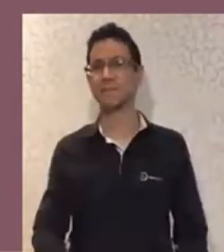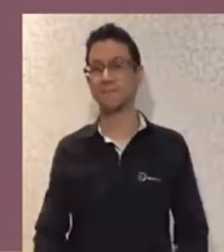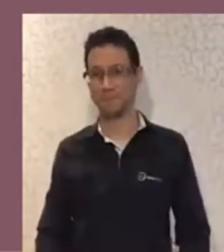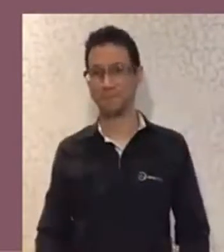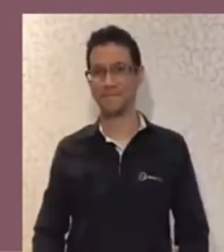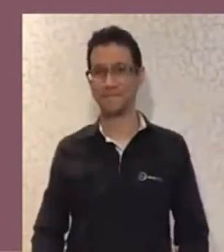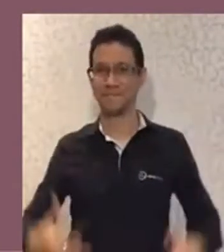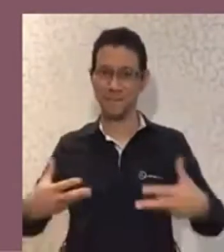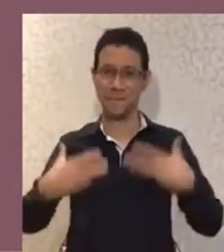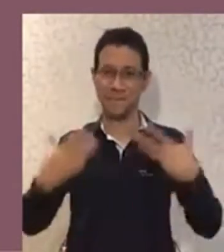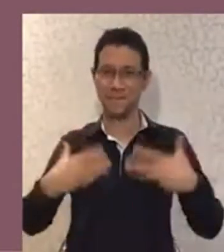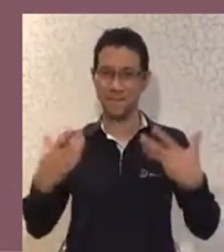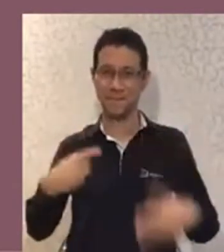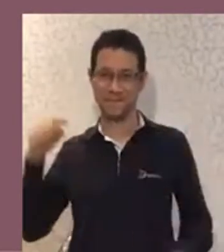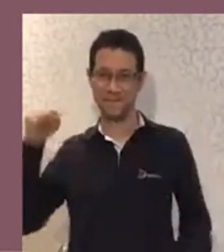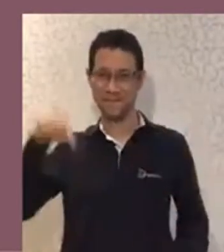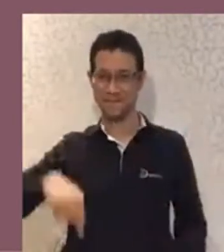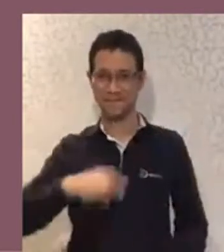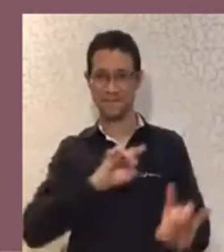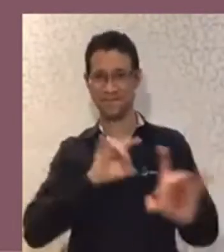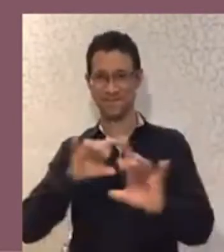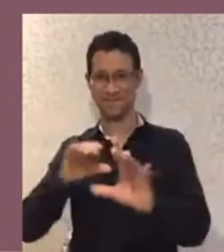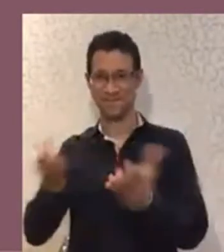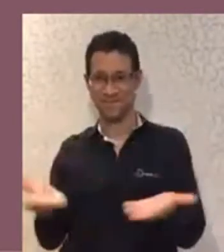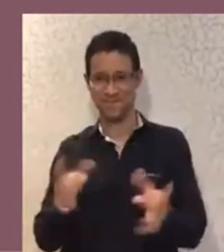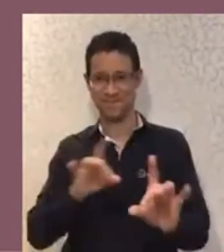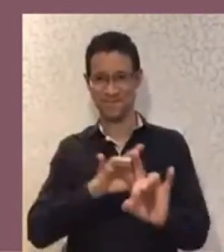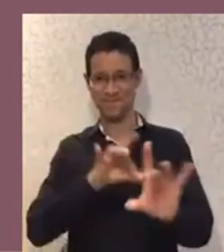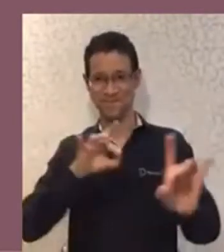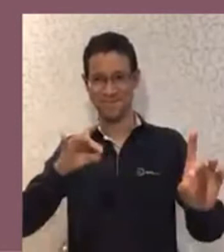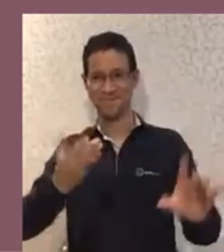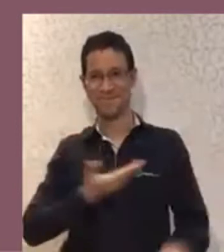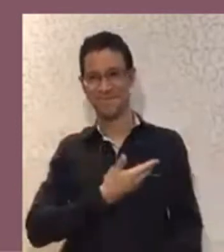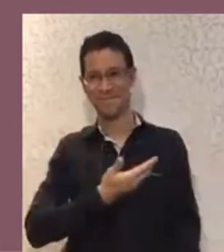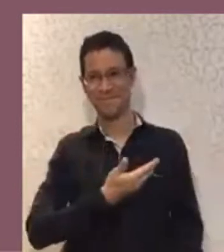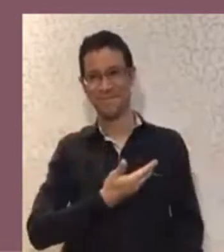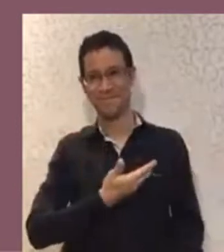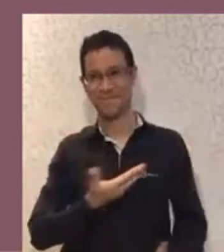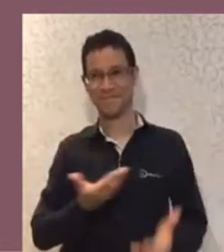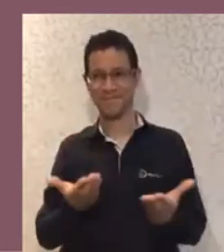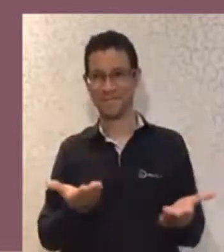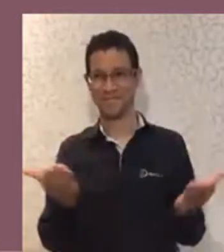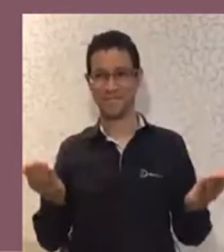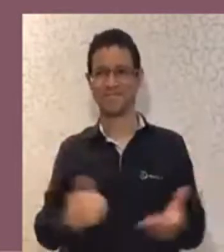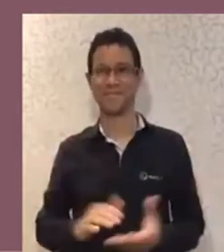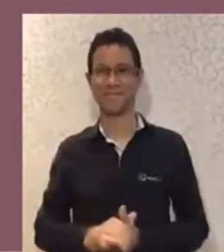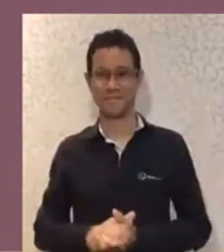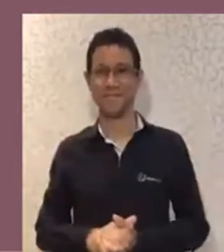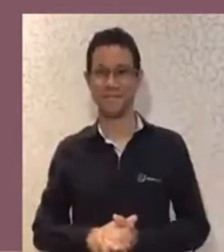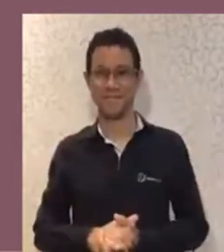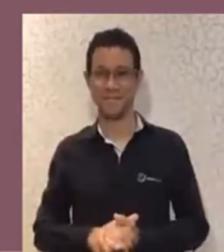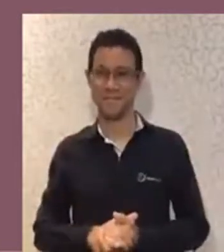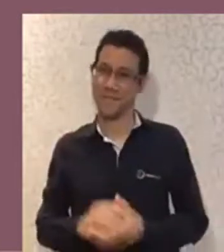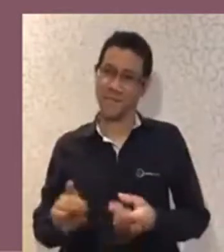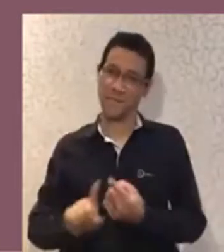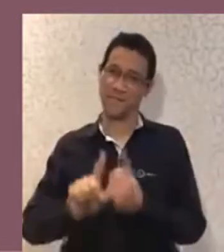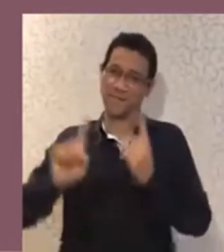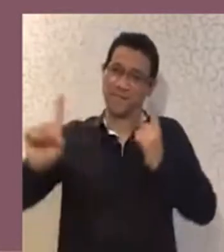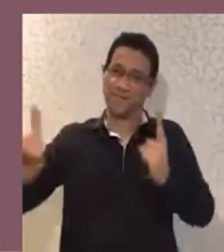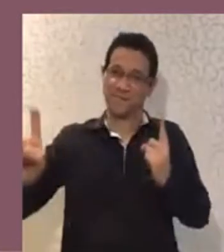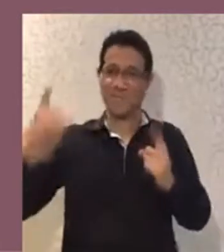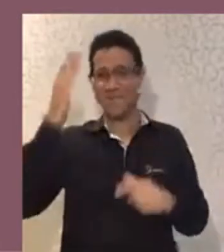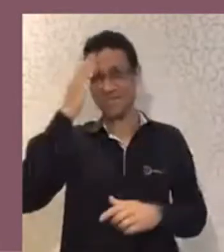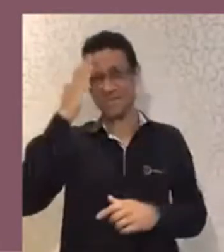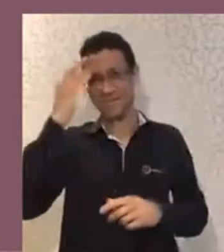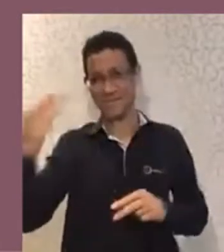de estar com as colegas aqui, ainda que de longe, né, a gente só se veja de longe, mas que